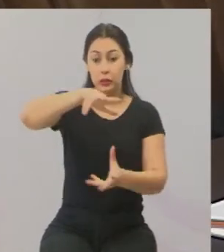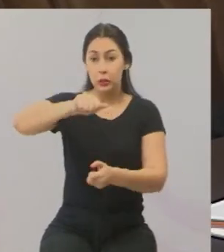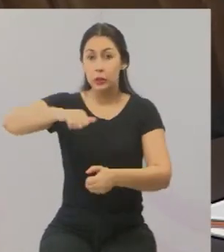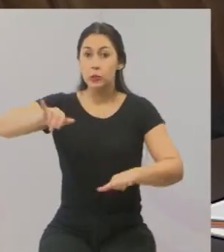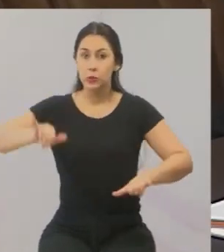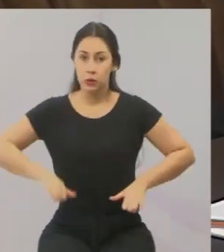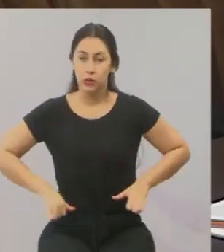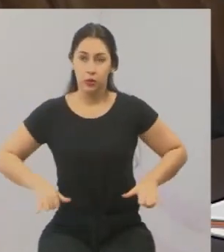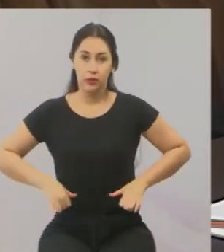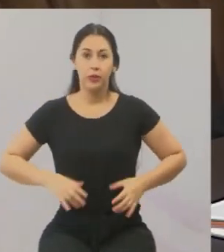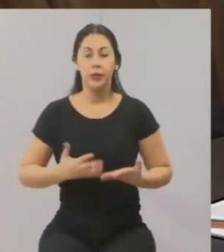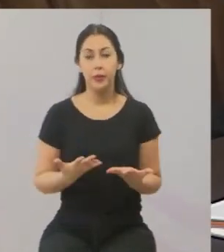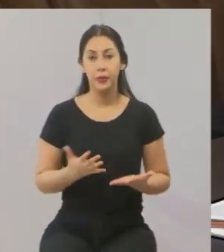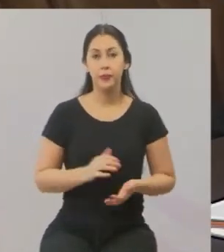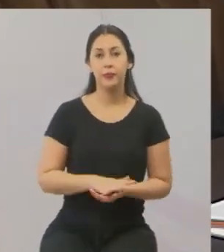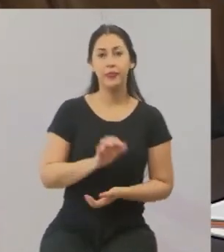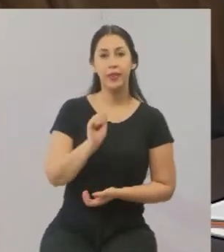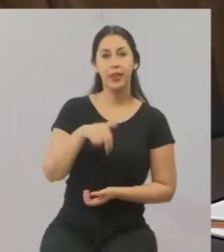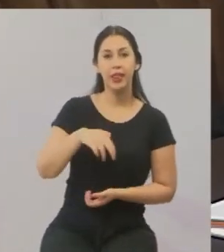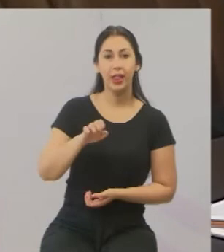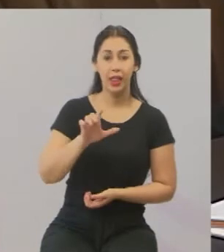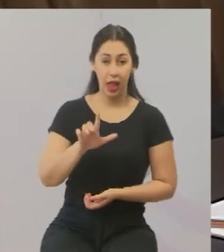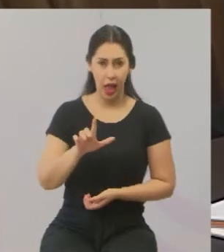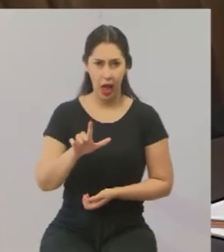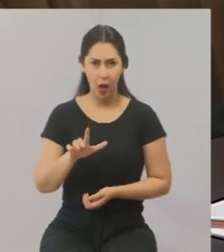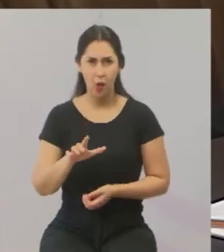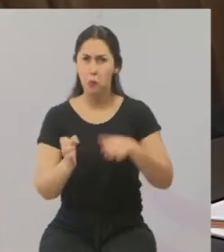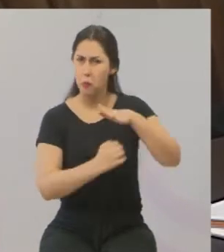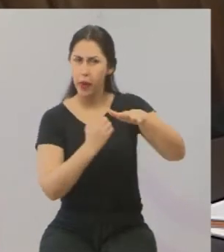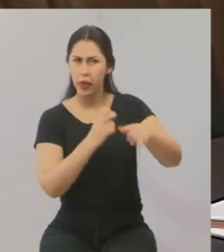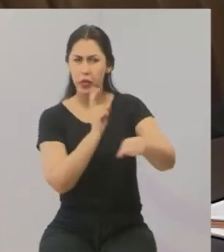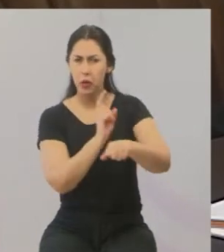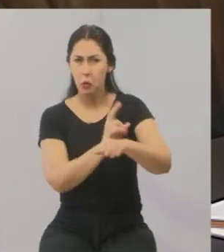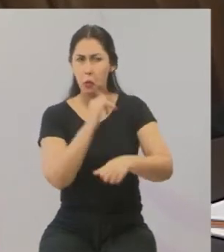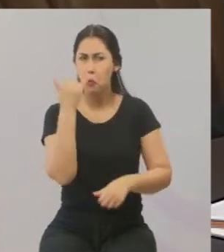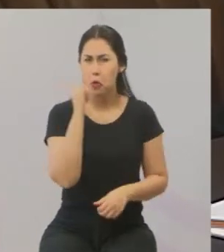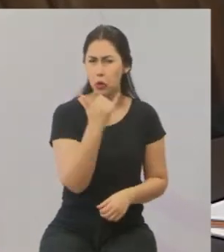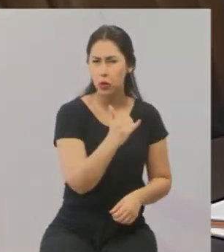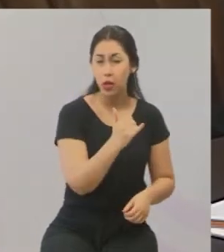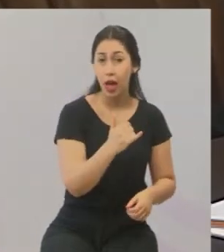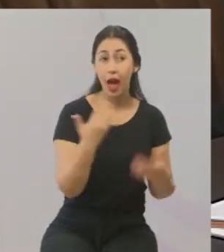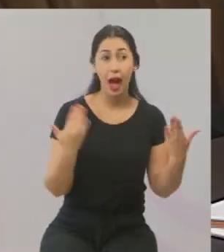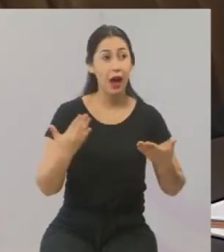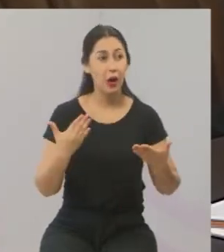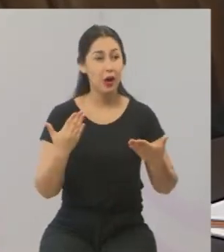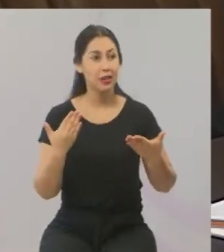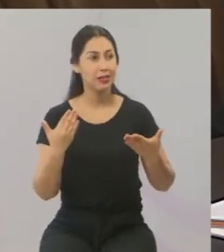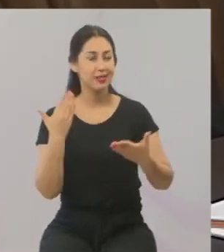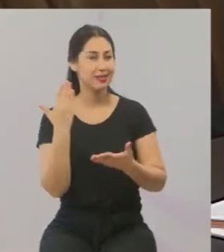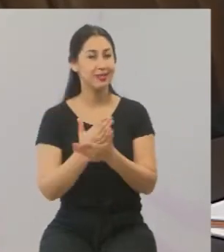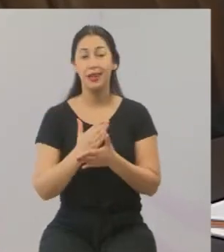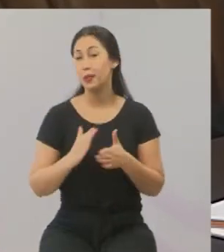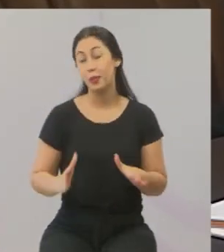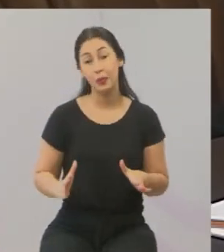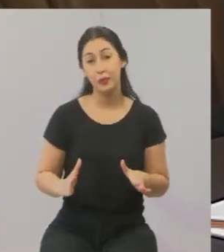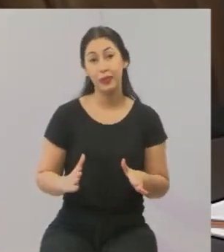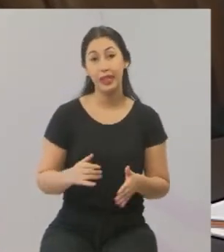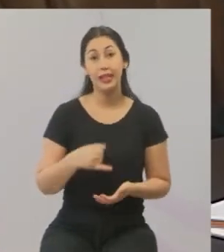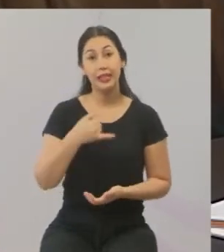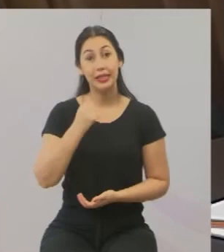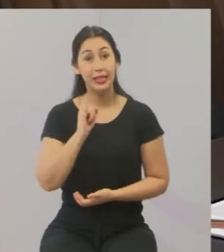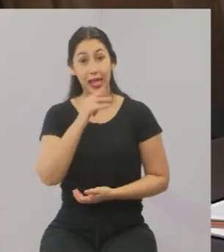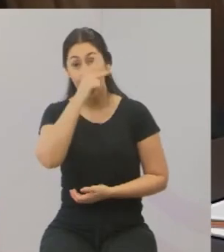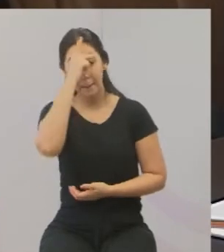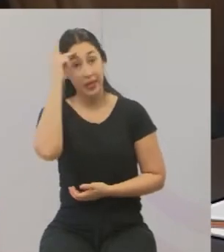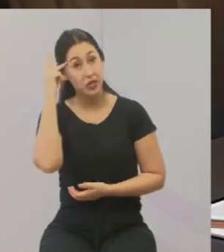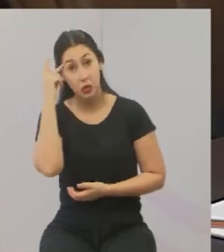e a ANEEL ela suspendeu, né, esse benefício que vinha dando para as pessoas que tinham necessidade aí de usar